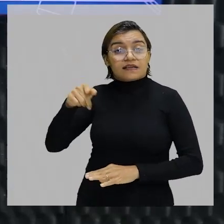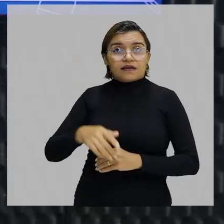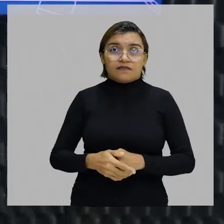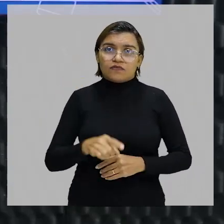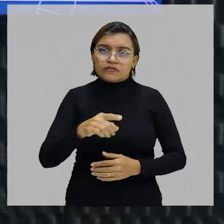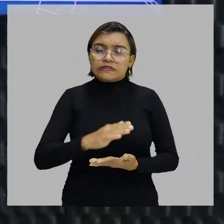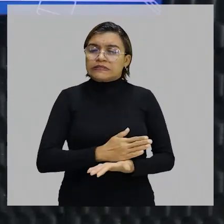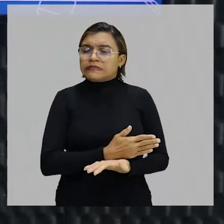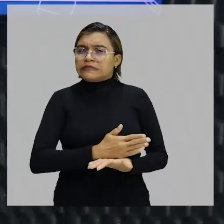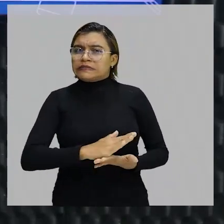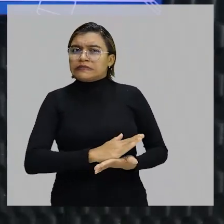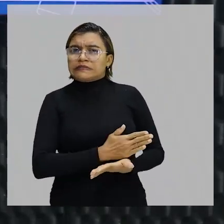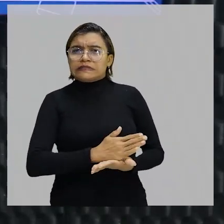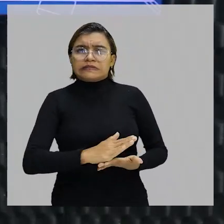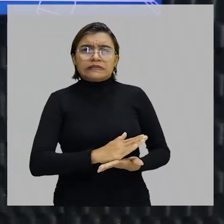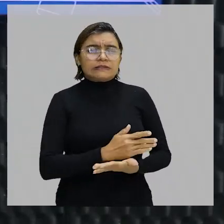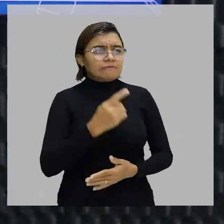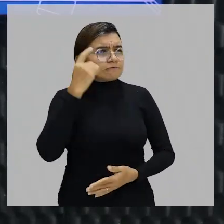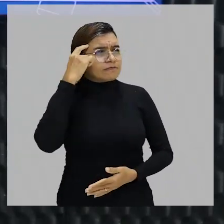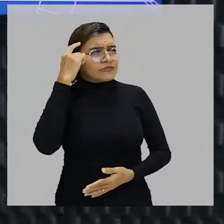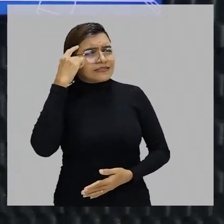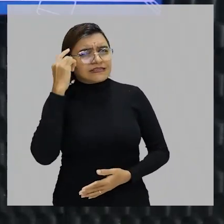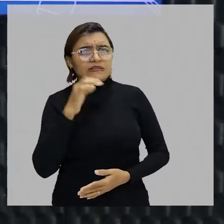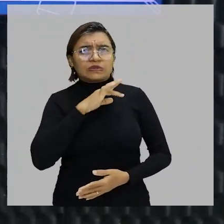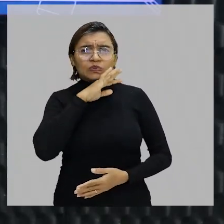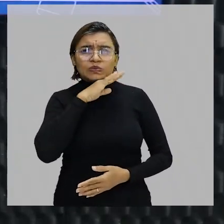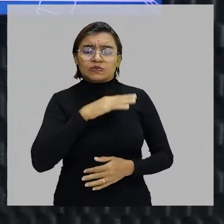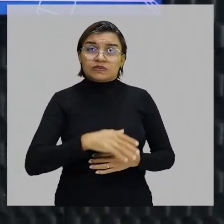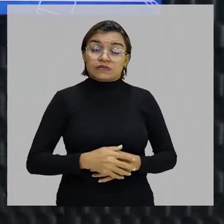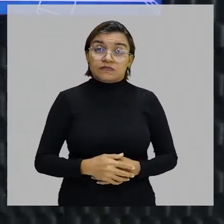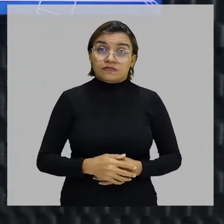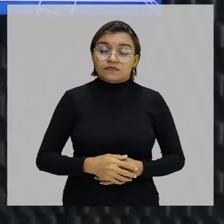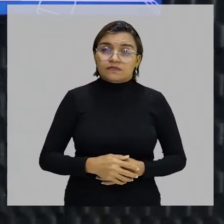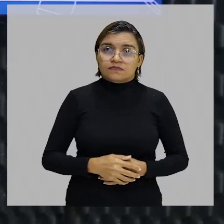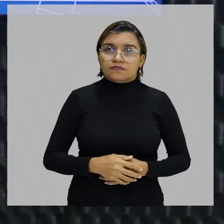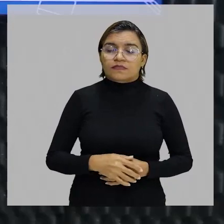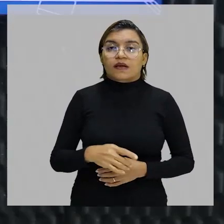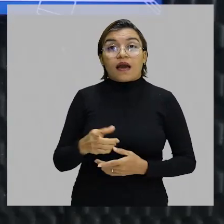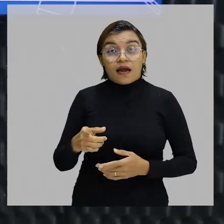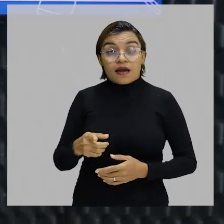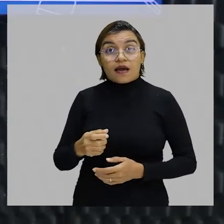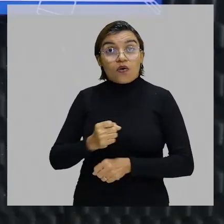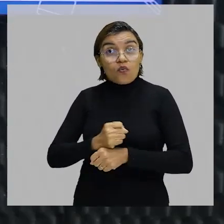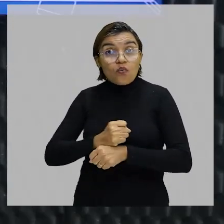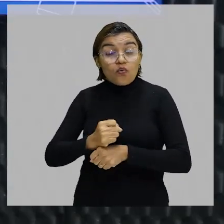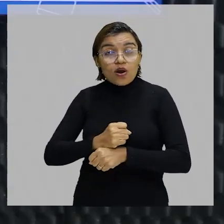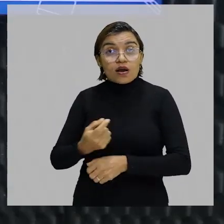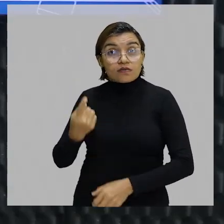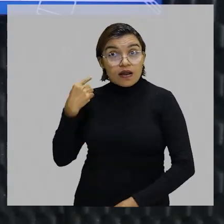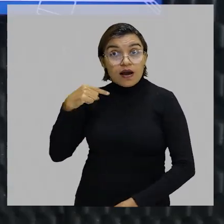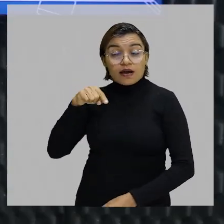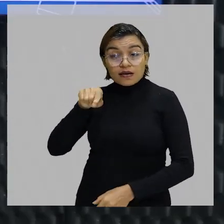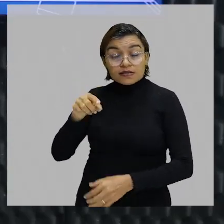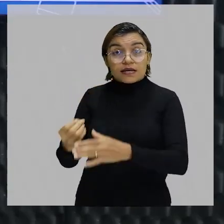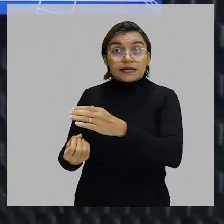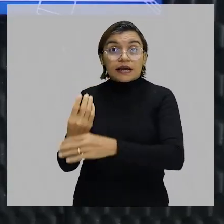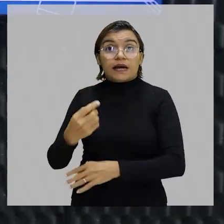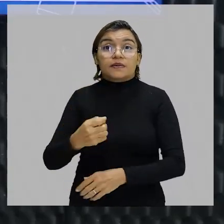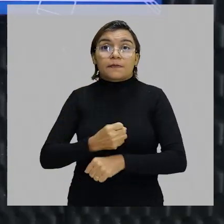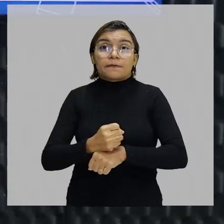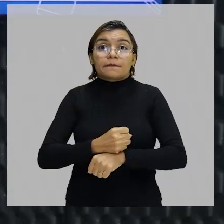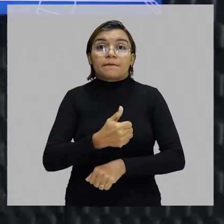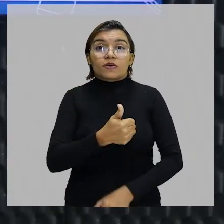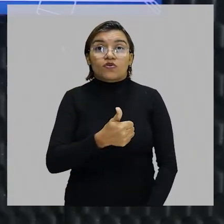incomodou? Me leva a pensar sobre alguma coisa? Será que eu sou só um produto? Isso foi feito em 1975. Né? Quem é o autor?